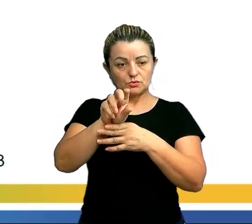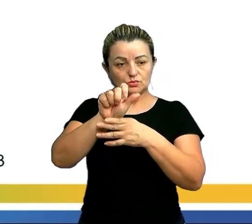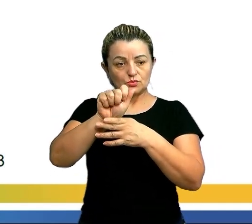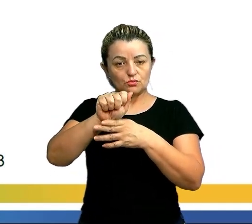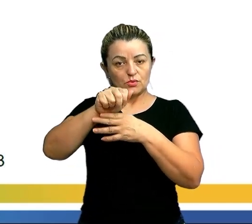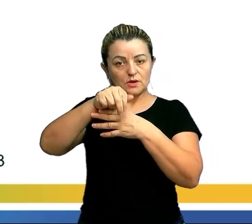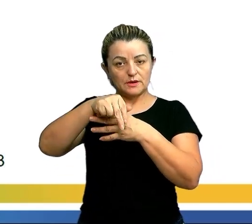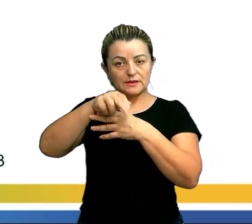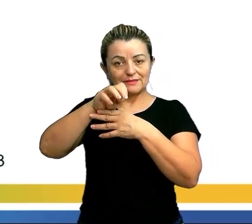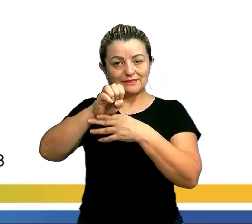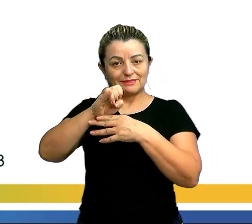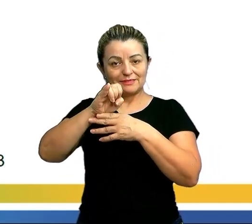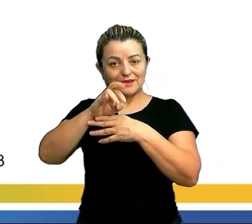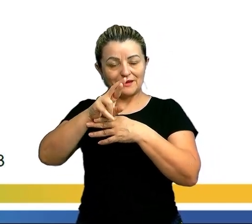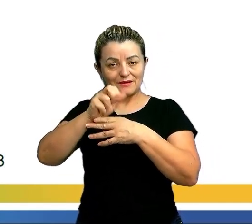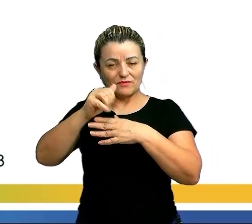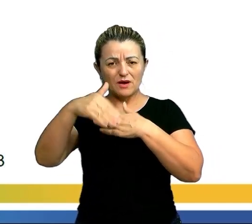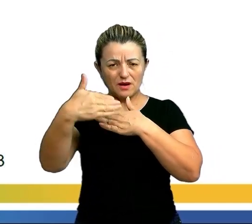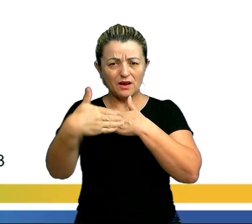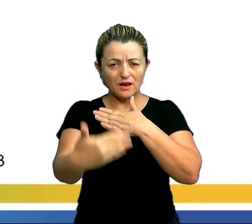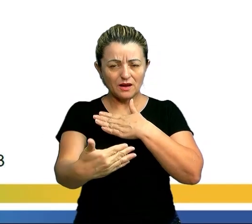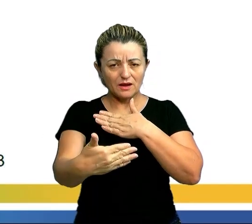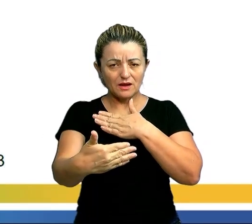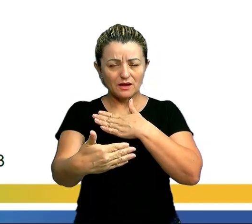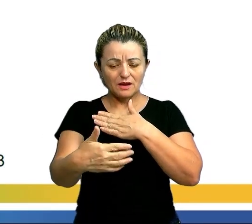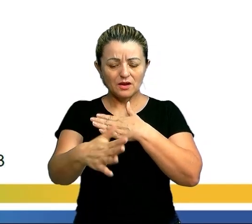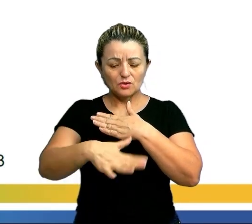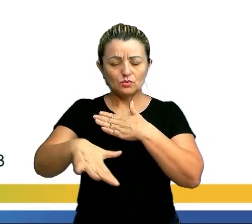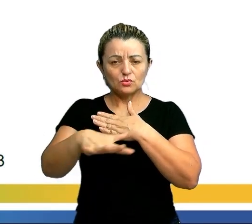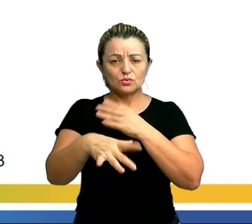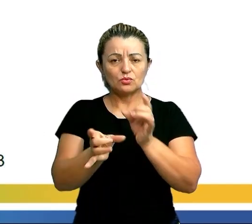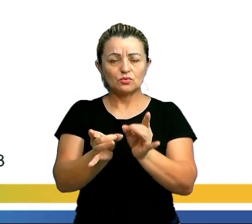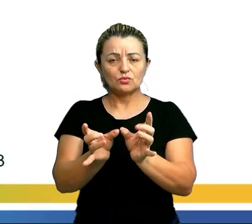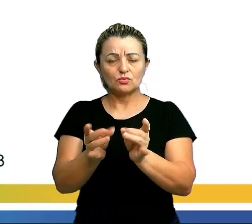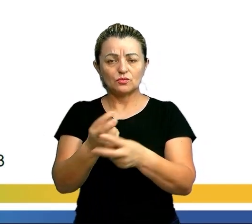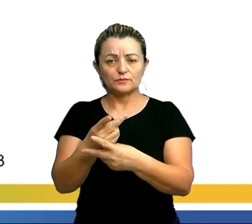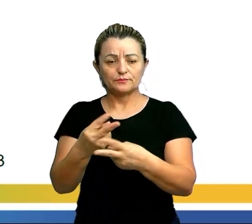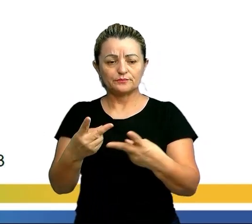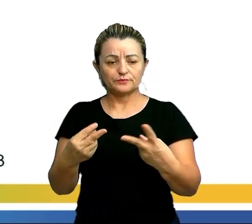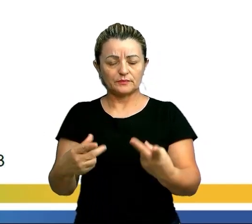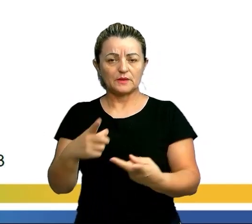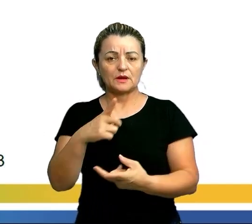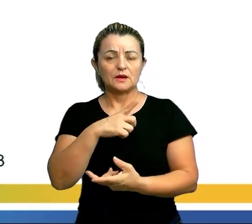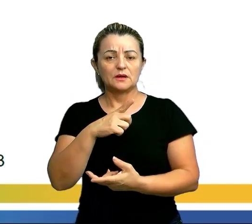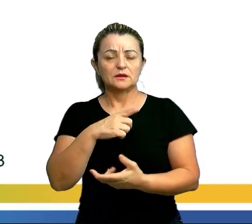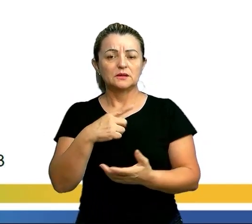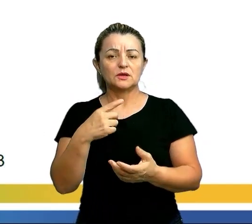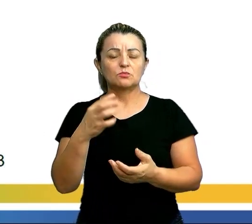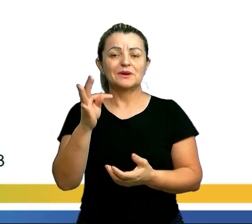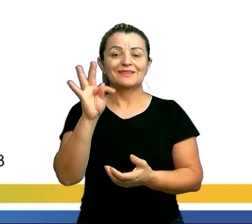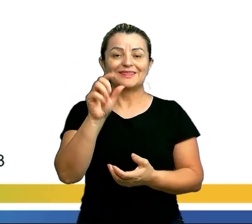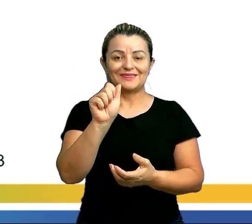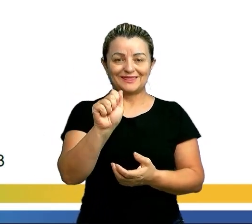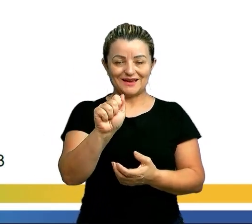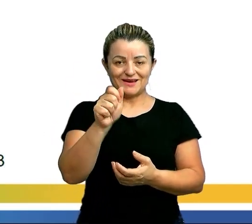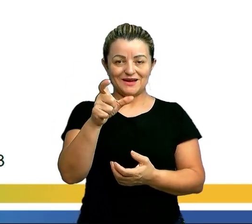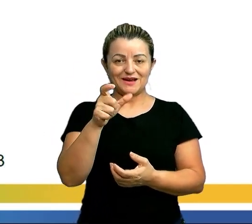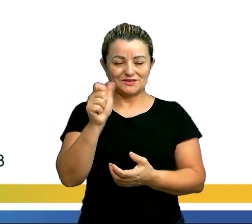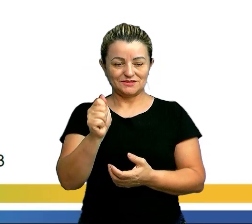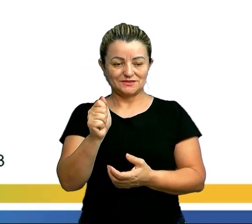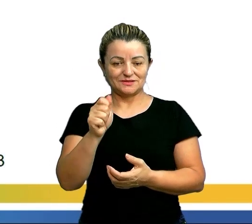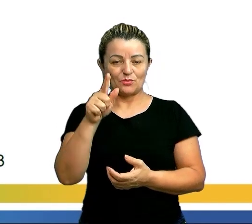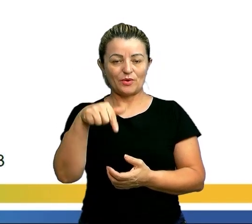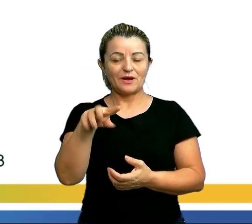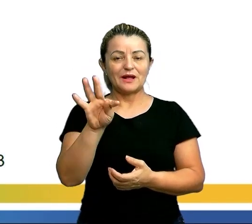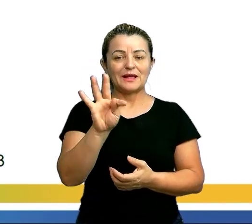pouquinho além da zona de comércio, né? Além da existência da TIC, que é a taxa interna comum, é definida uma tarifa externa comum, a